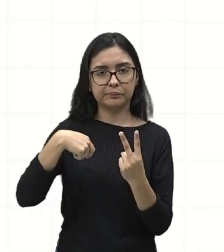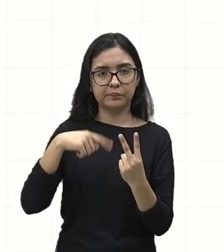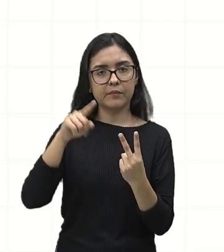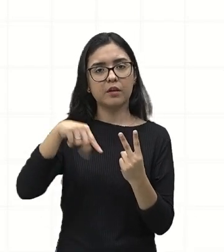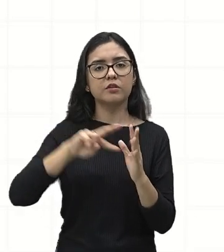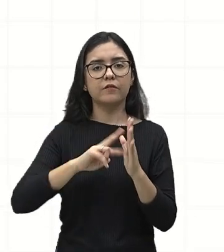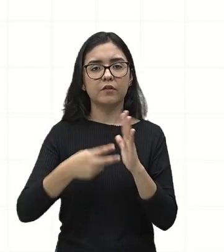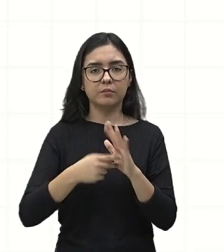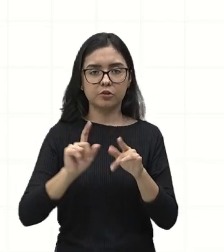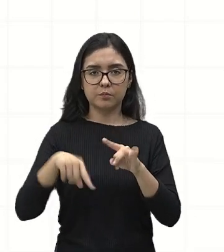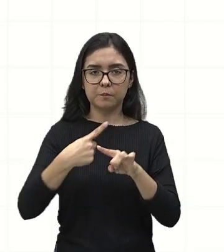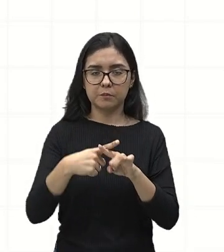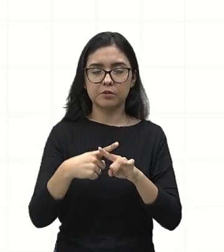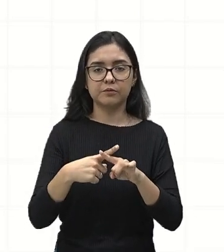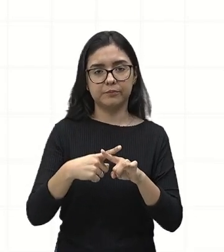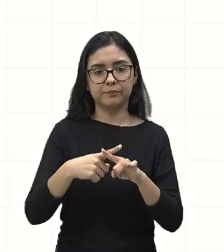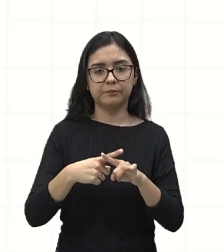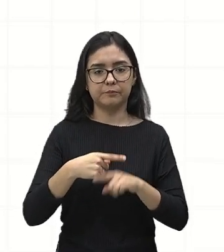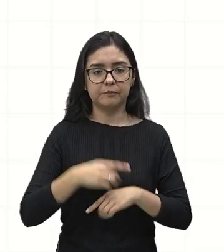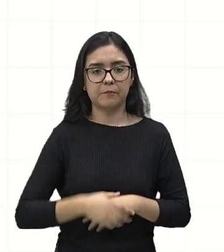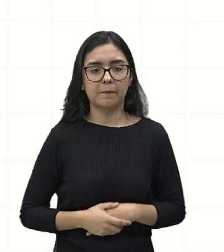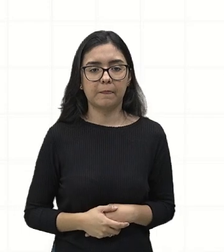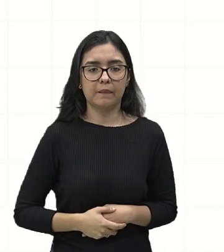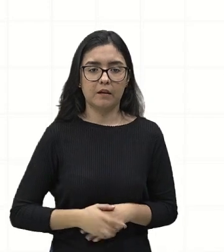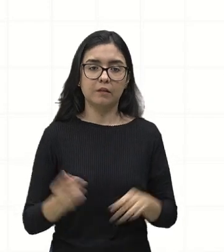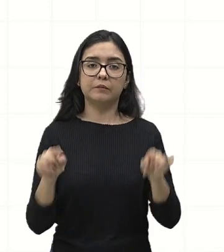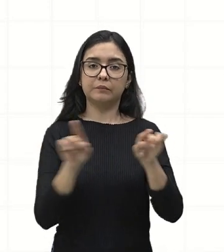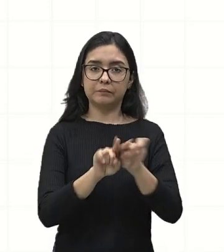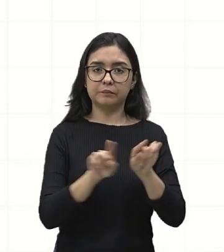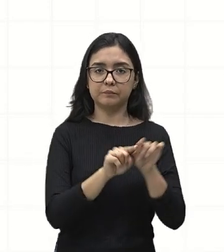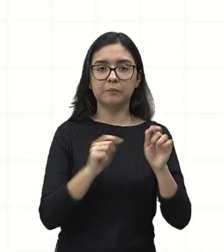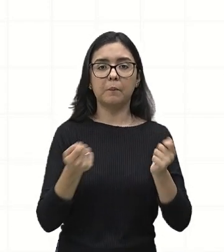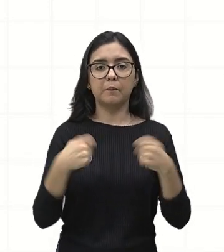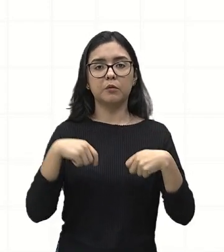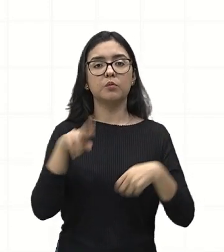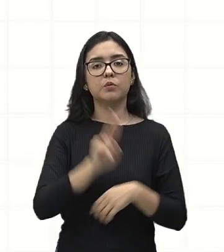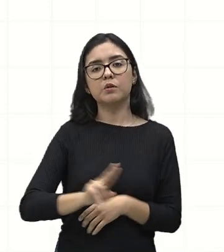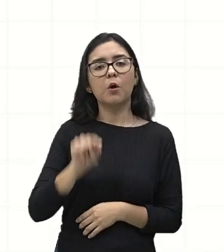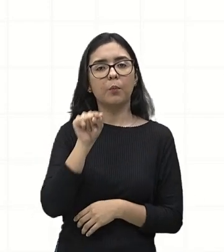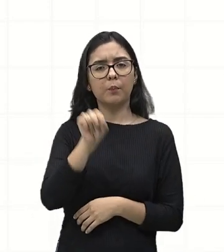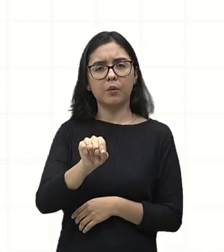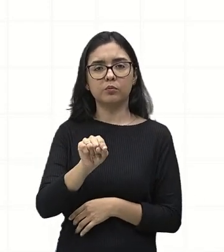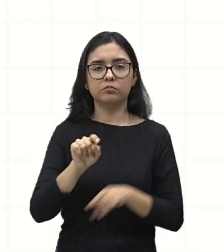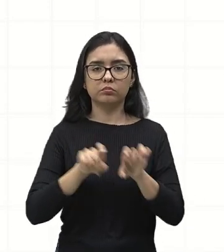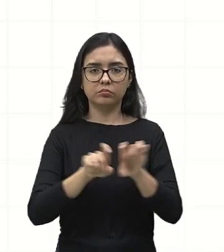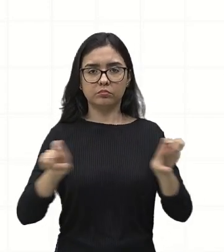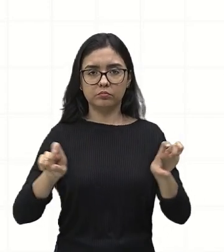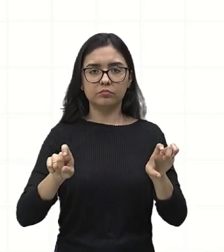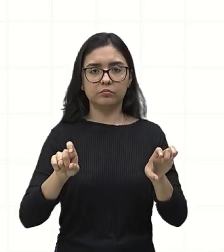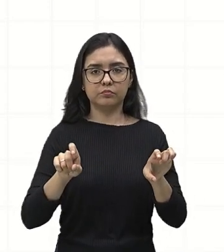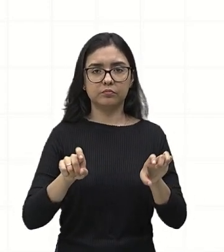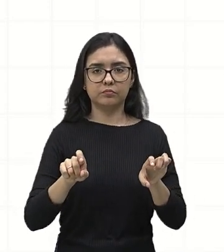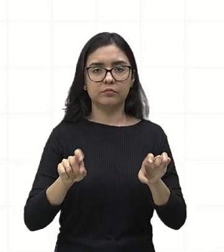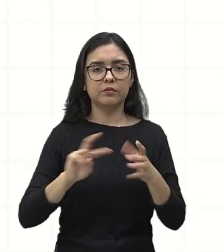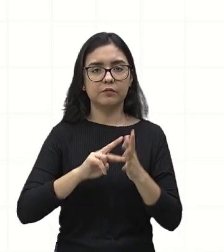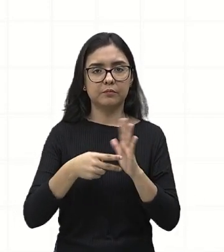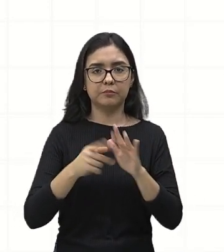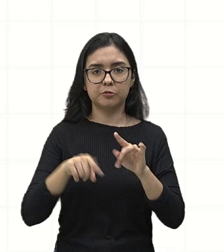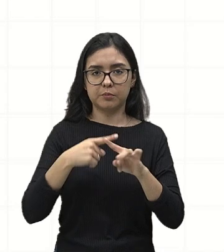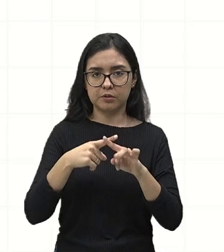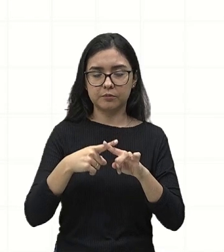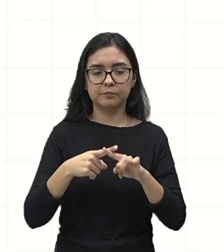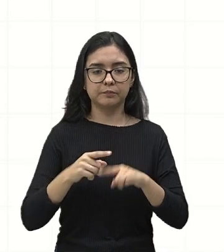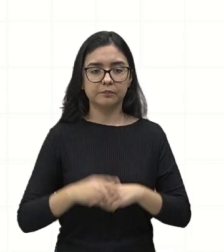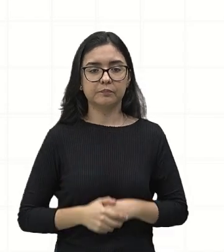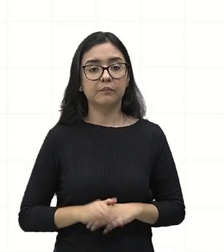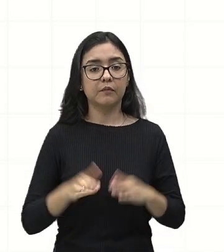também a outra maneira de representar é com o ponto aqui da multiplicação. Então aqui